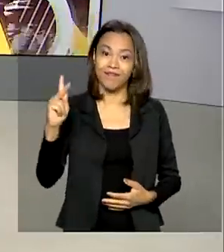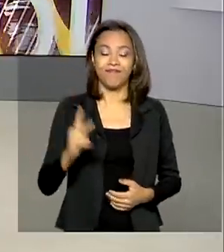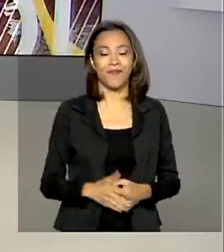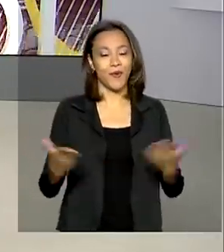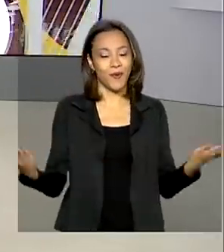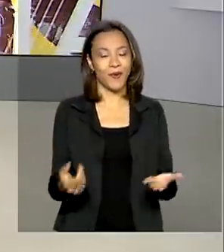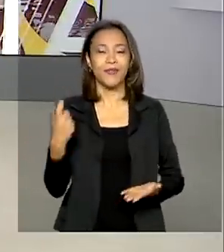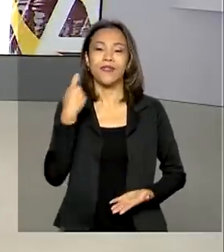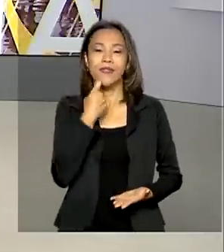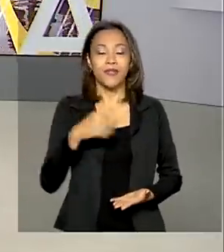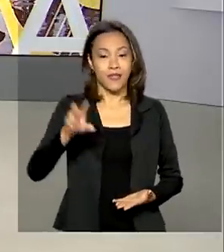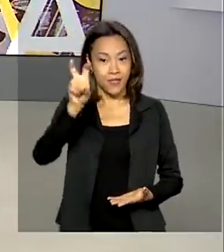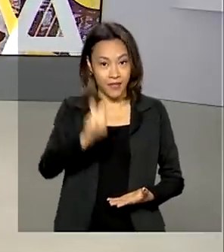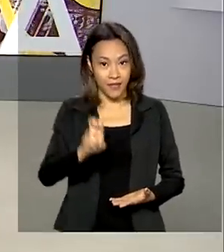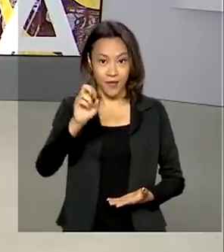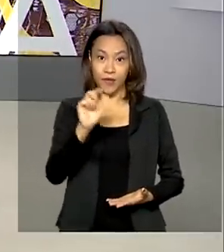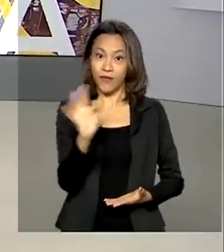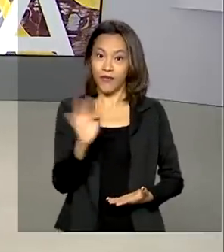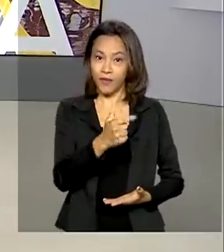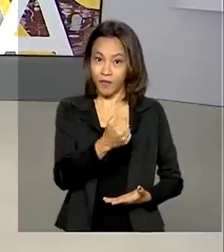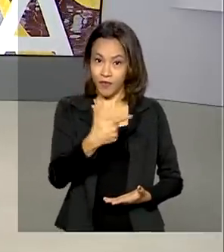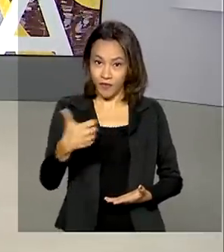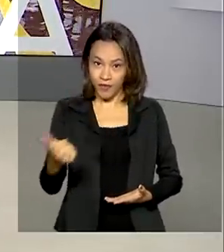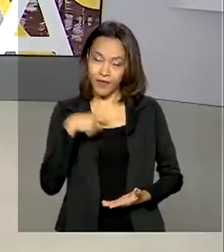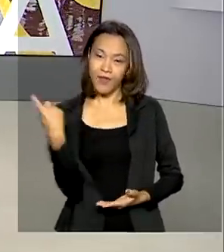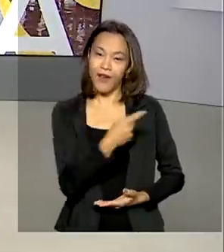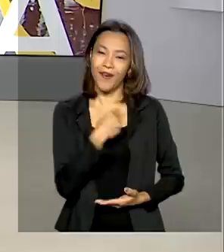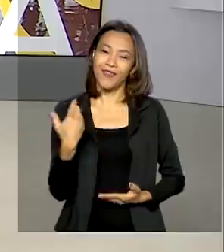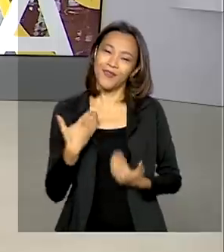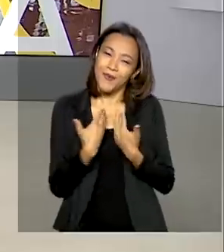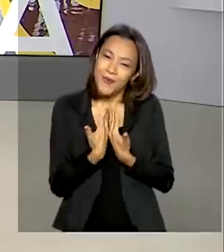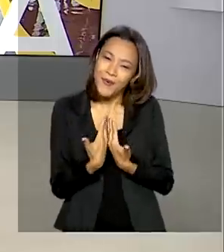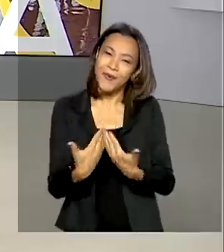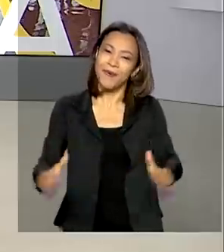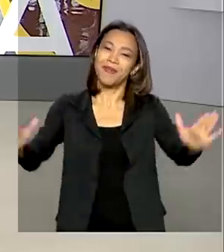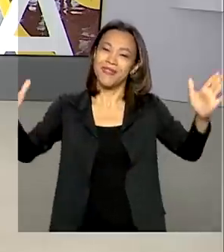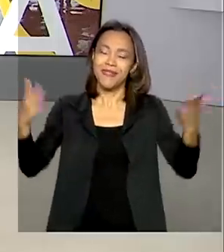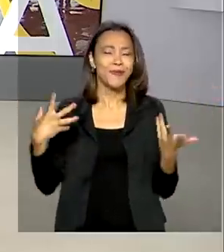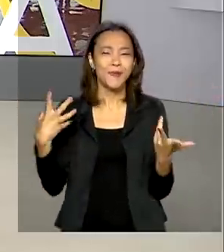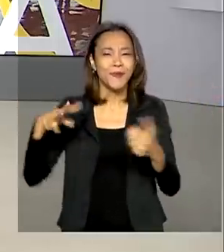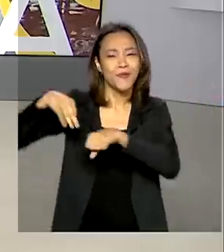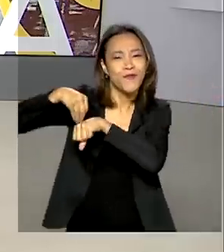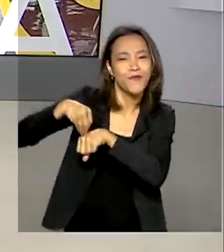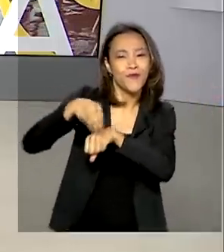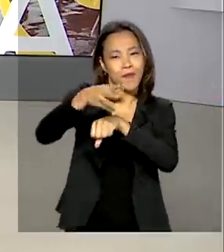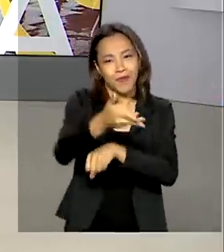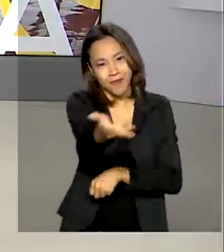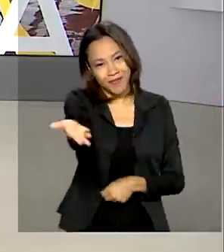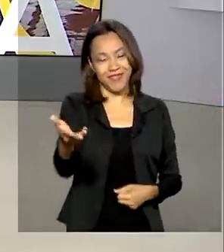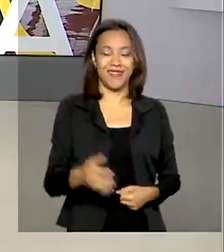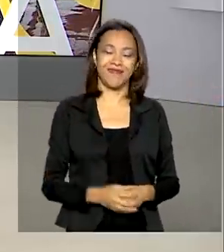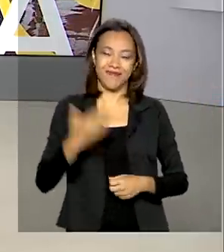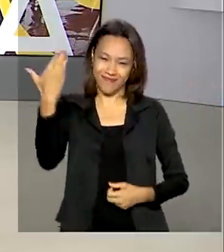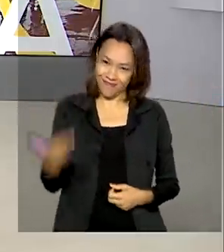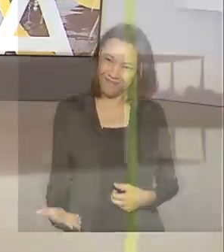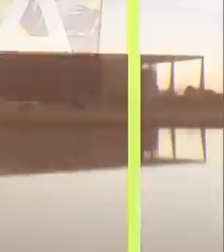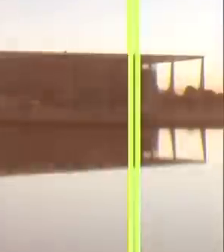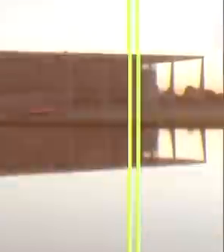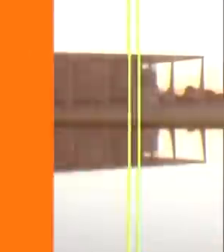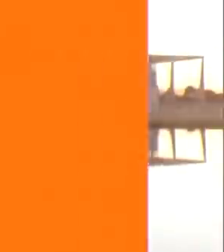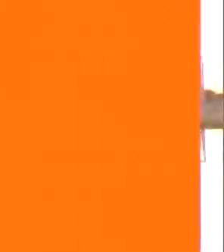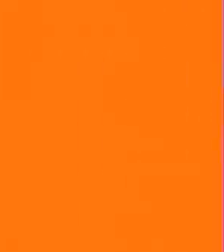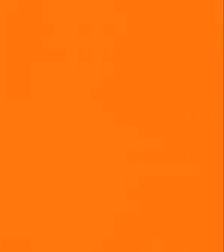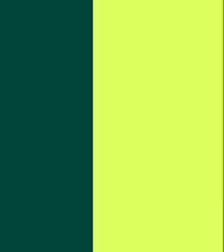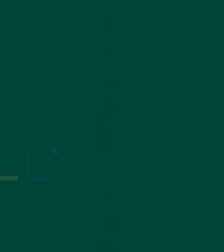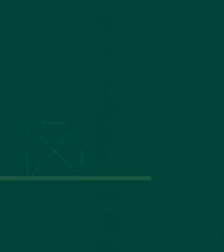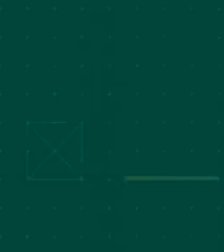Sexta-feira, 5 de fevereiro de 2021, o Brasil em Dia está começando para trazer informações para você, cidadão.